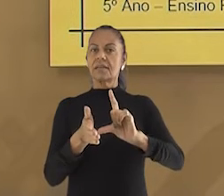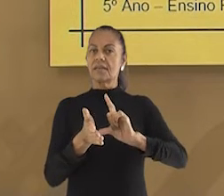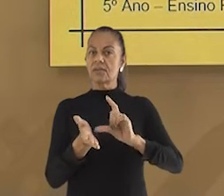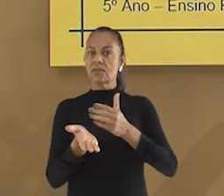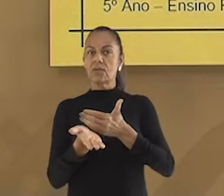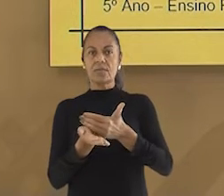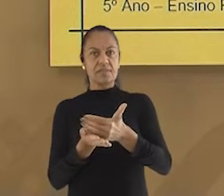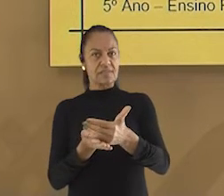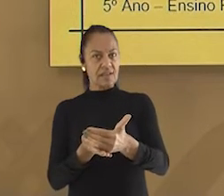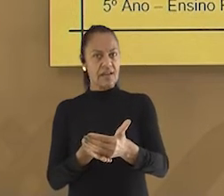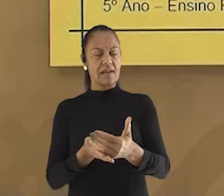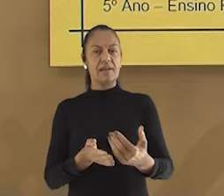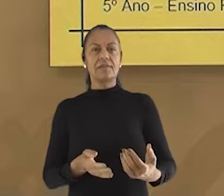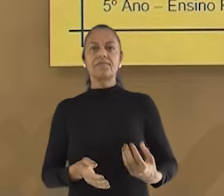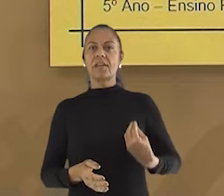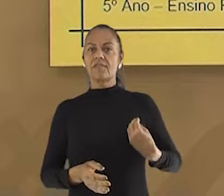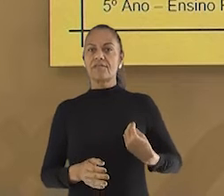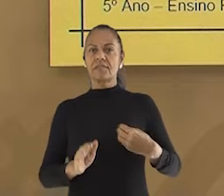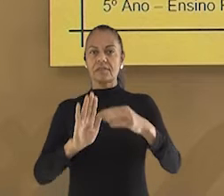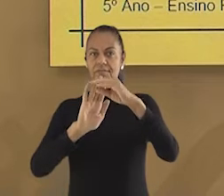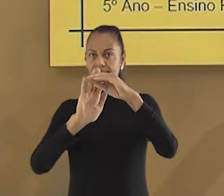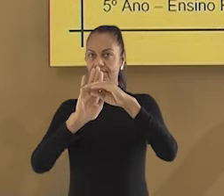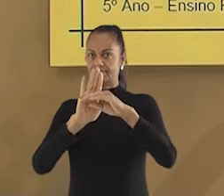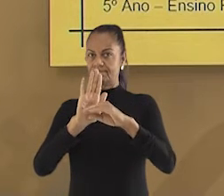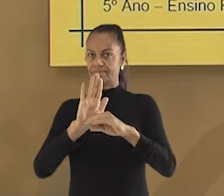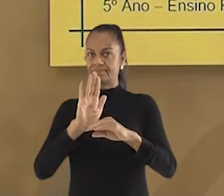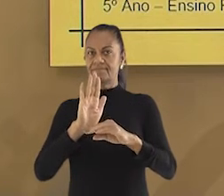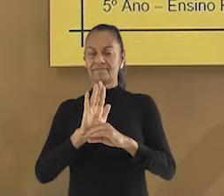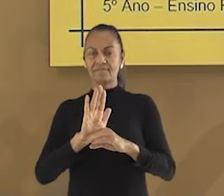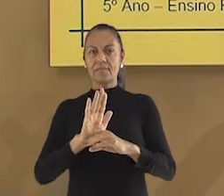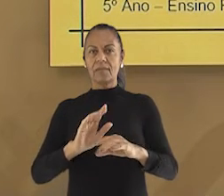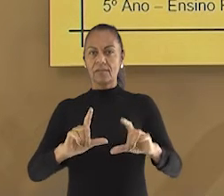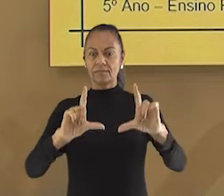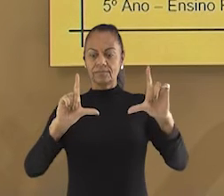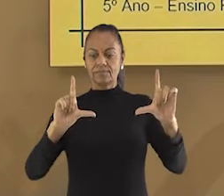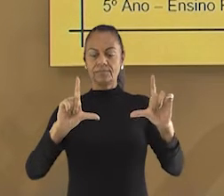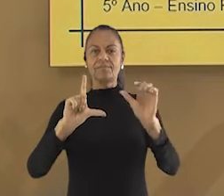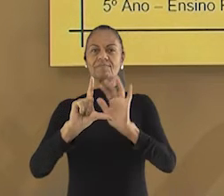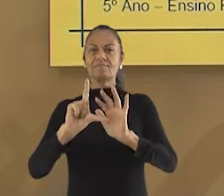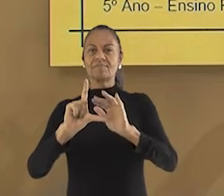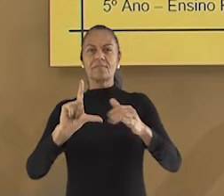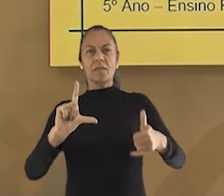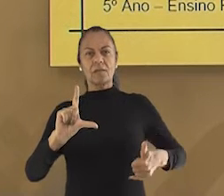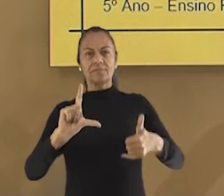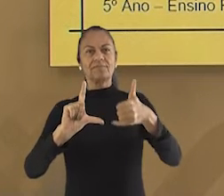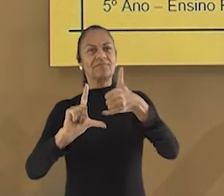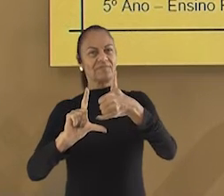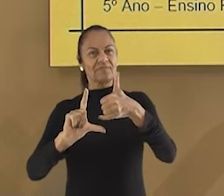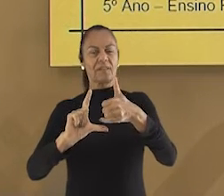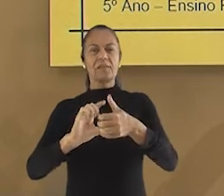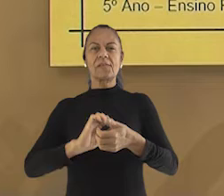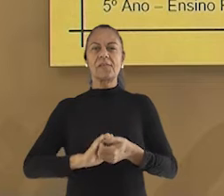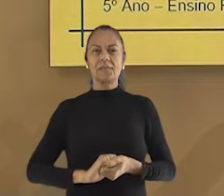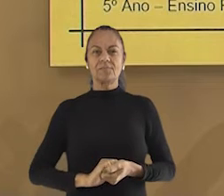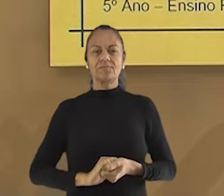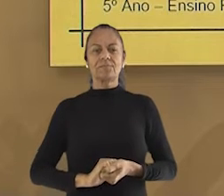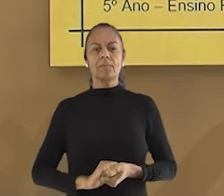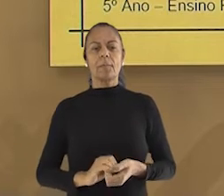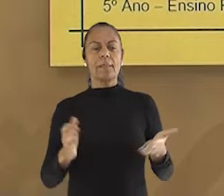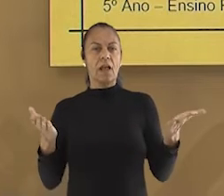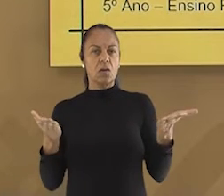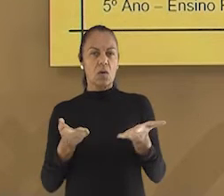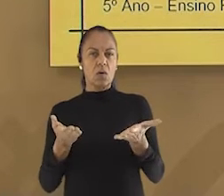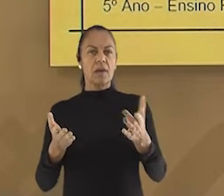deixe a sua presença registrada. Basta acessar o código QR que aparece aí na sua tela. E agora